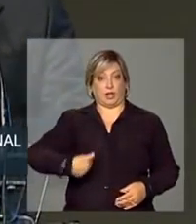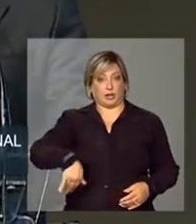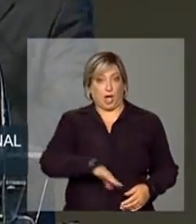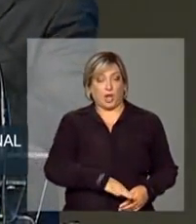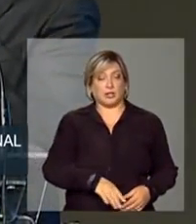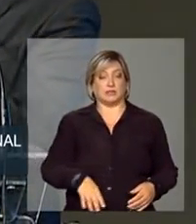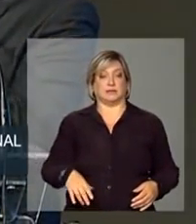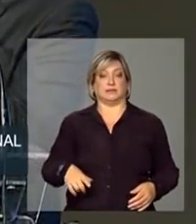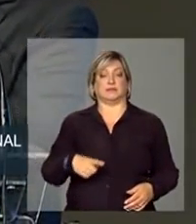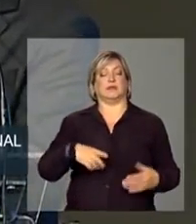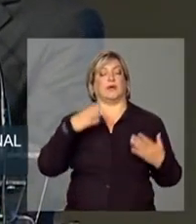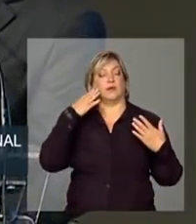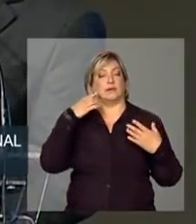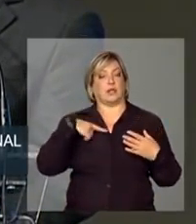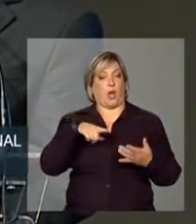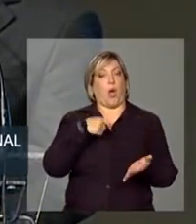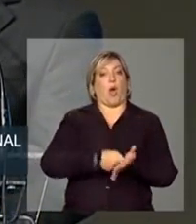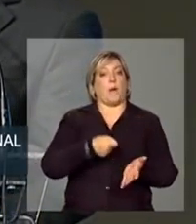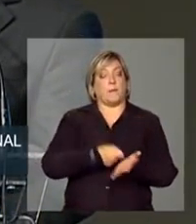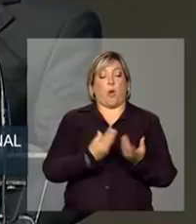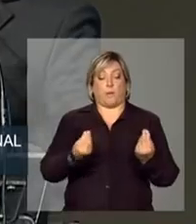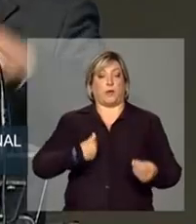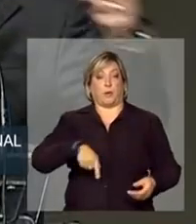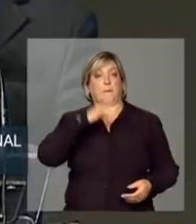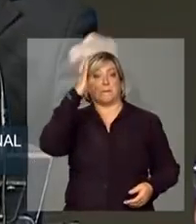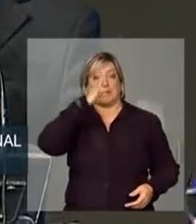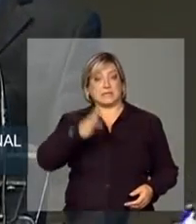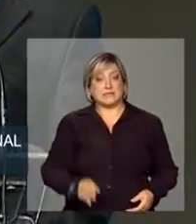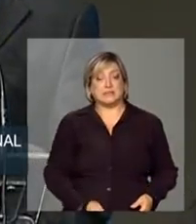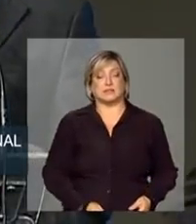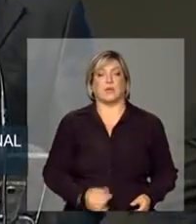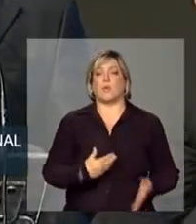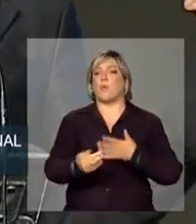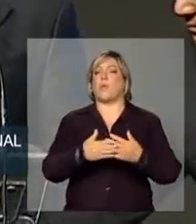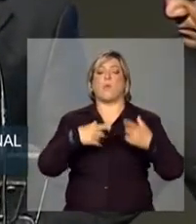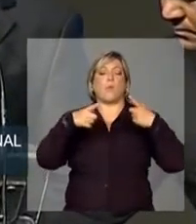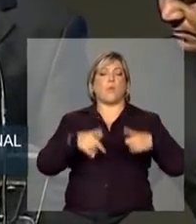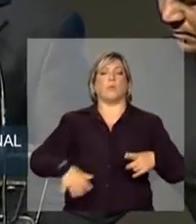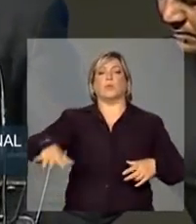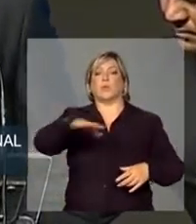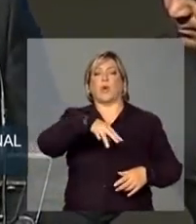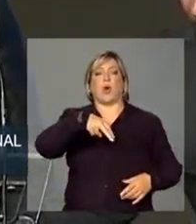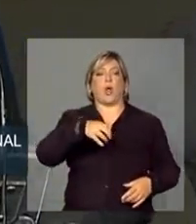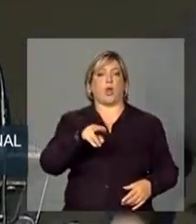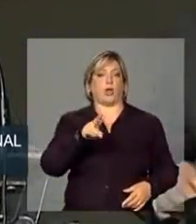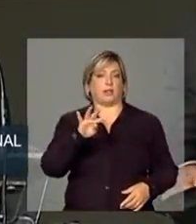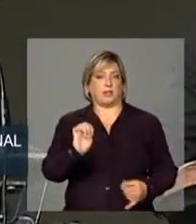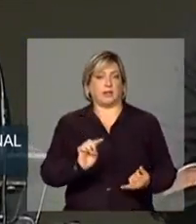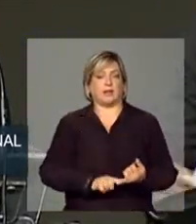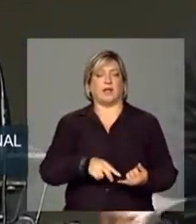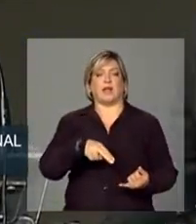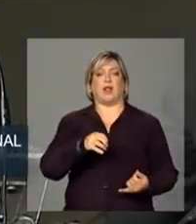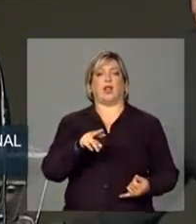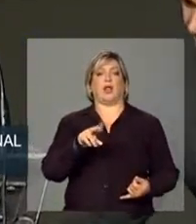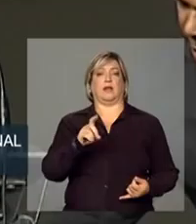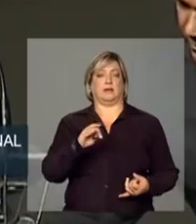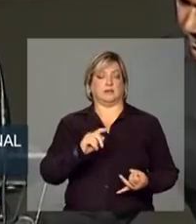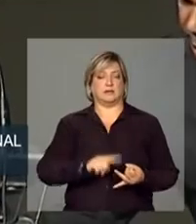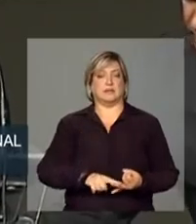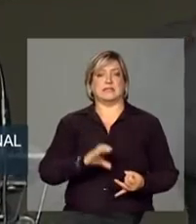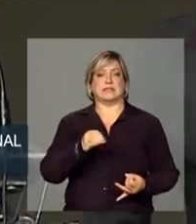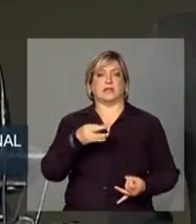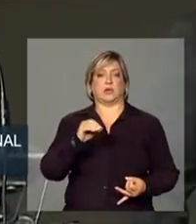Eliminar a extrema pobreza é apenas o início de uma grande jornada. Nós